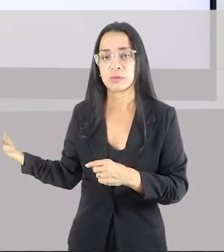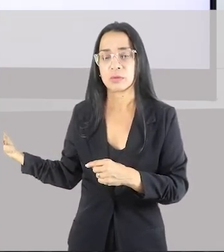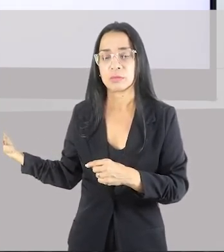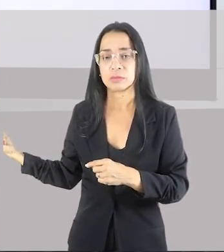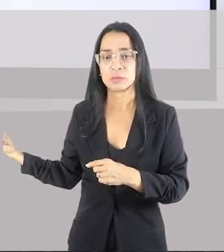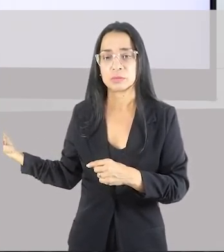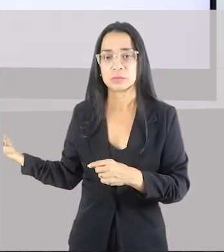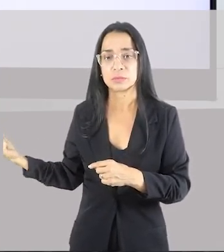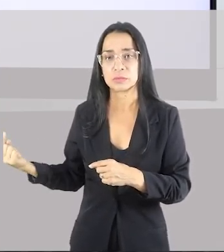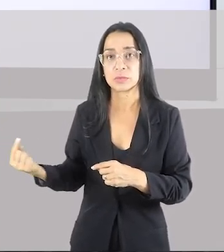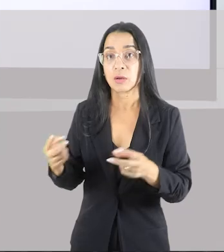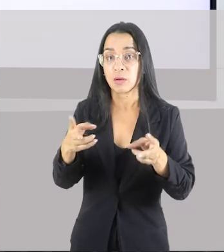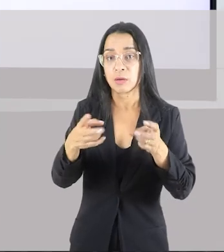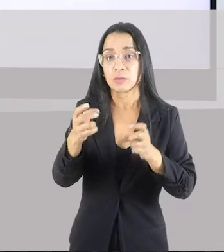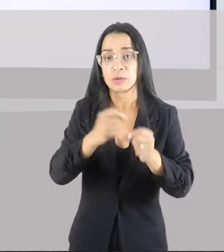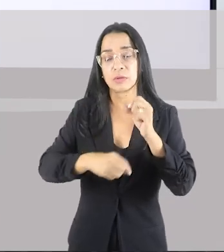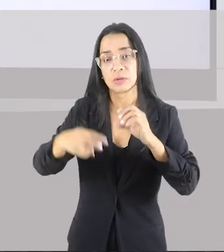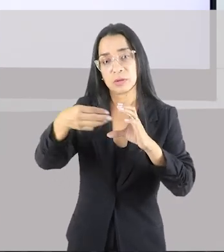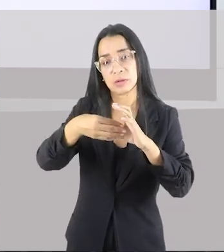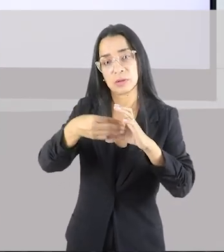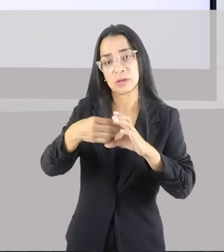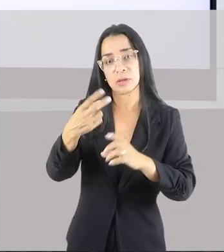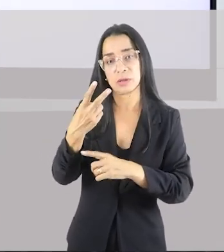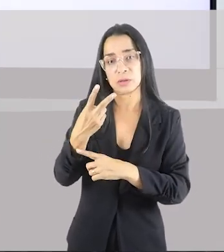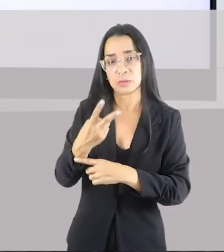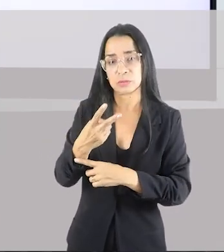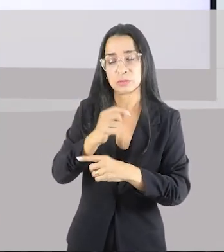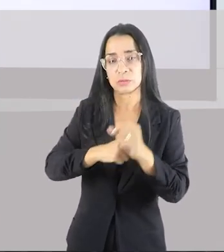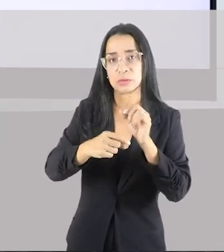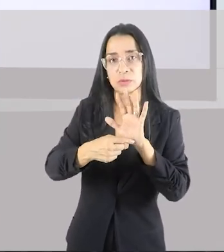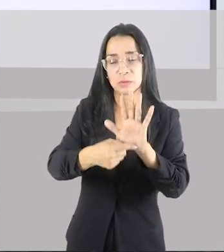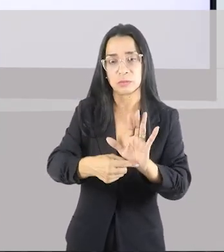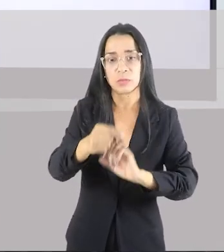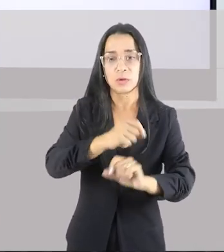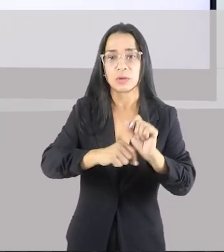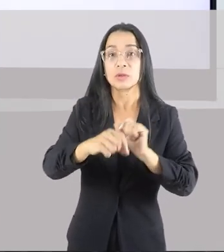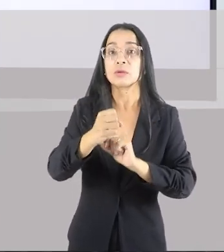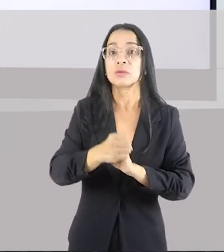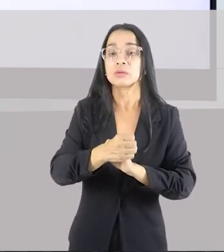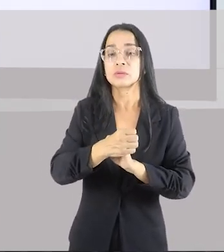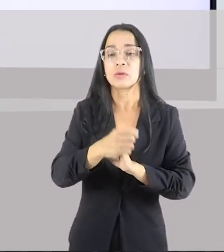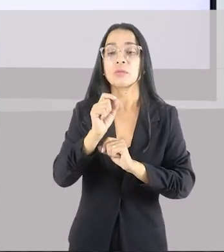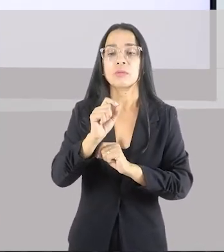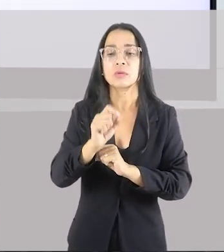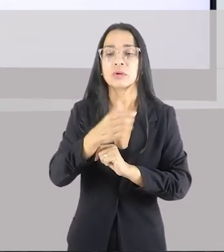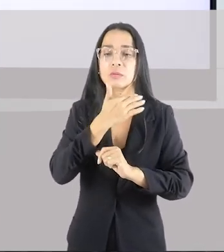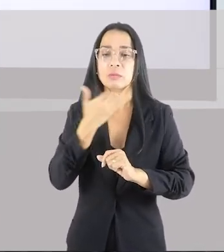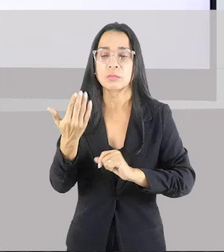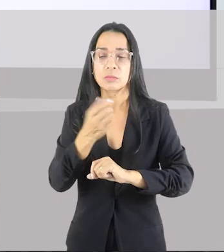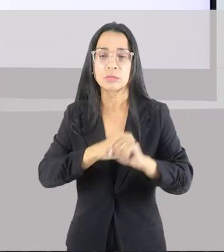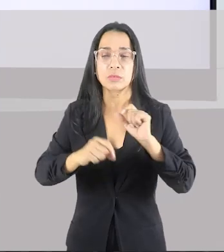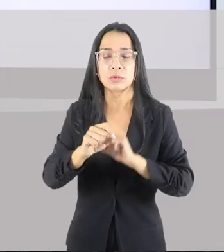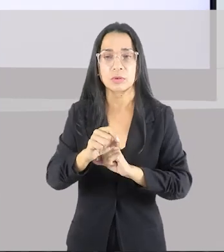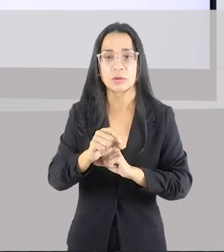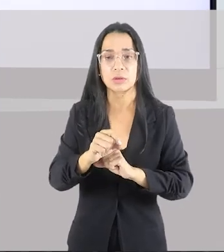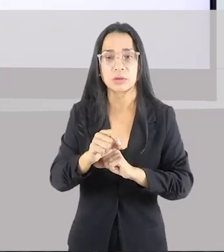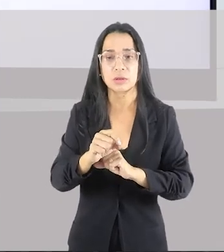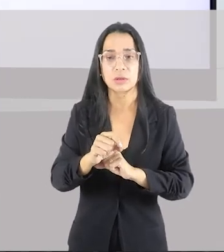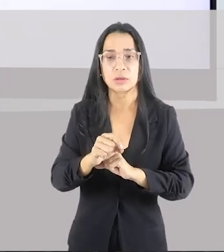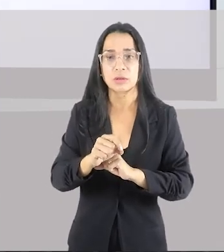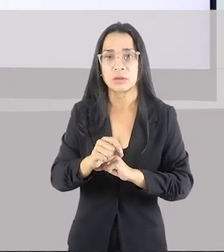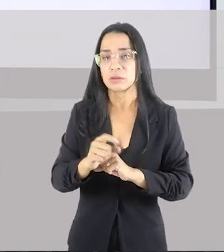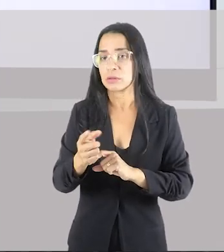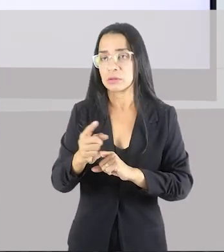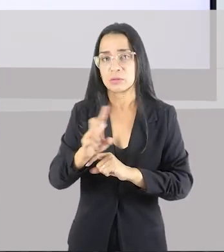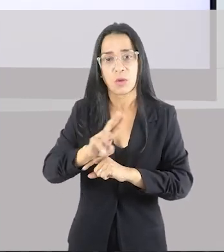que você observasse que a célula em 2 que ele aponta são aquelas que vão morrer. tá certo? Essas que vão morrer, a gente